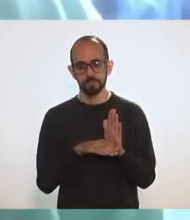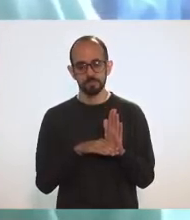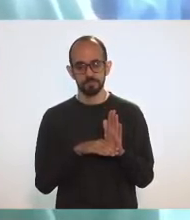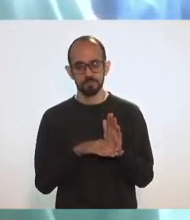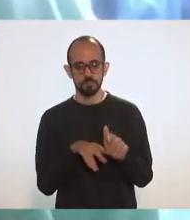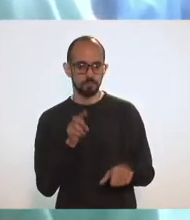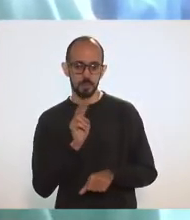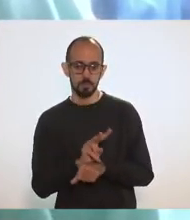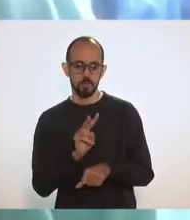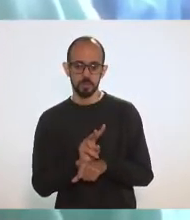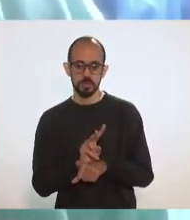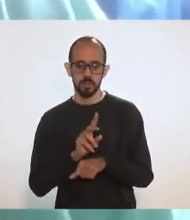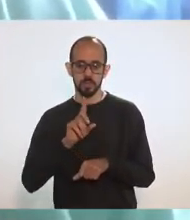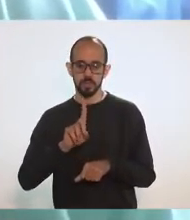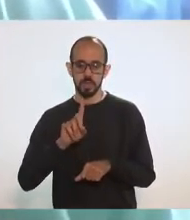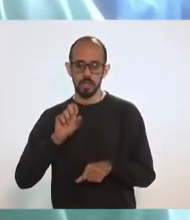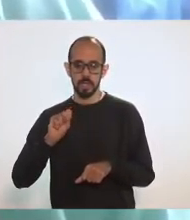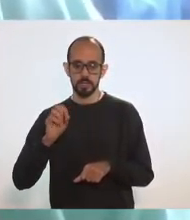é a seguinte, por exemplo,